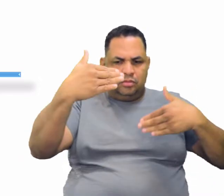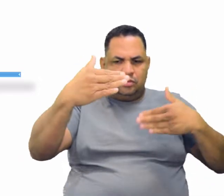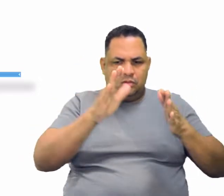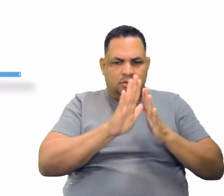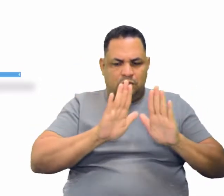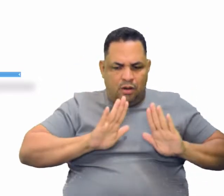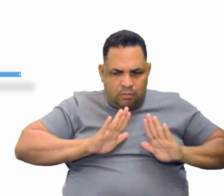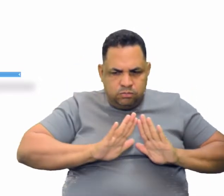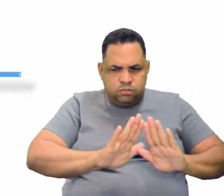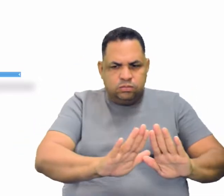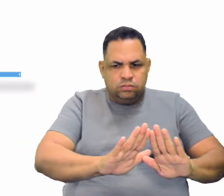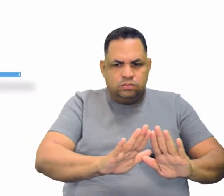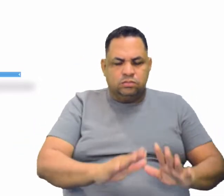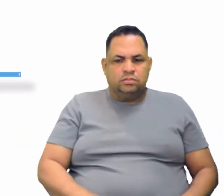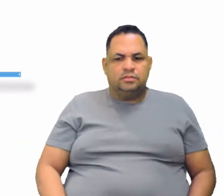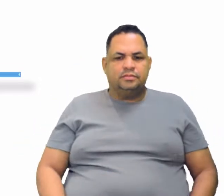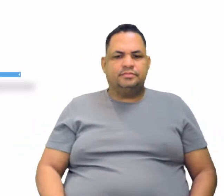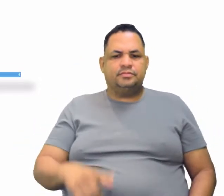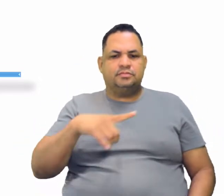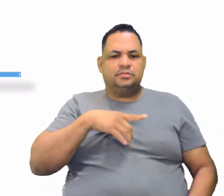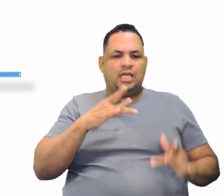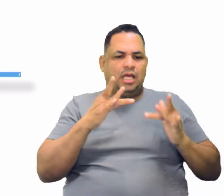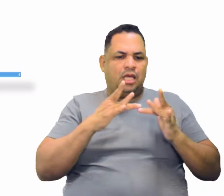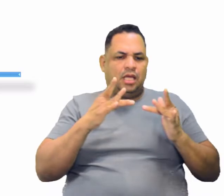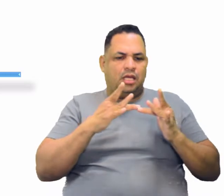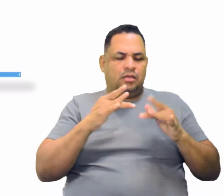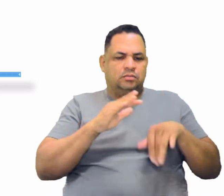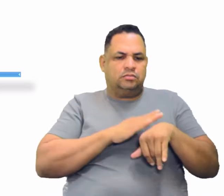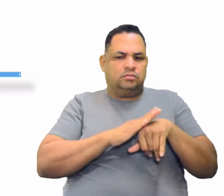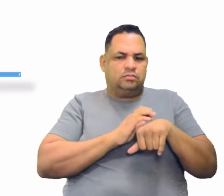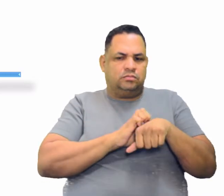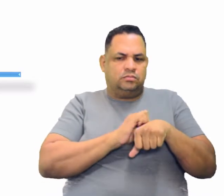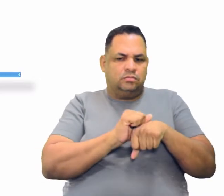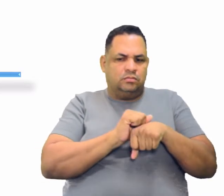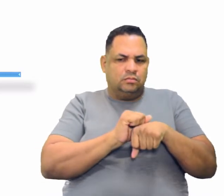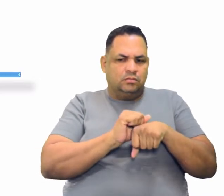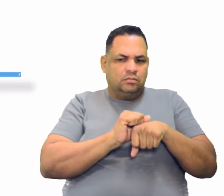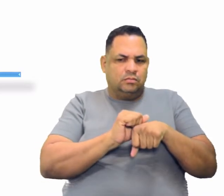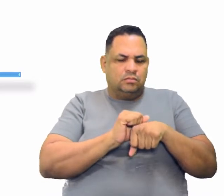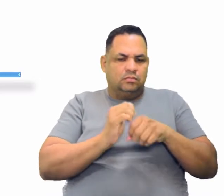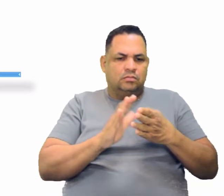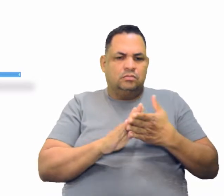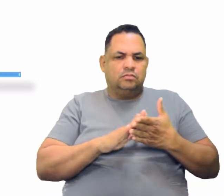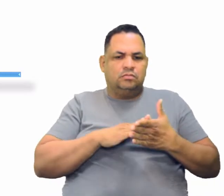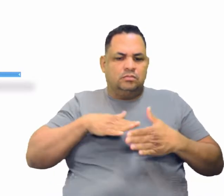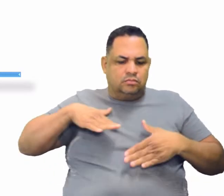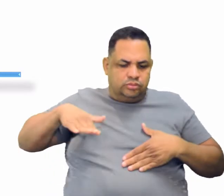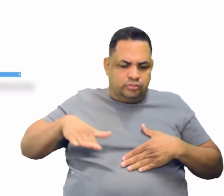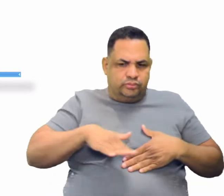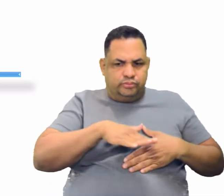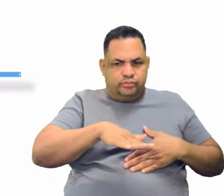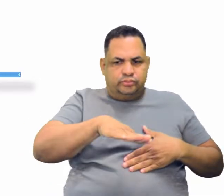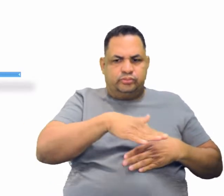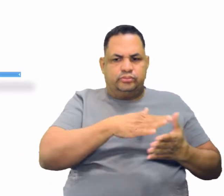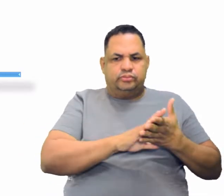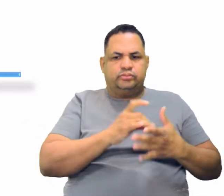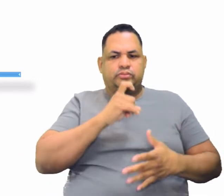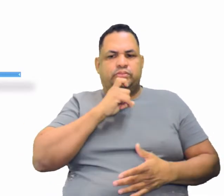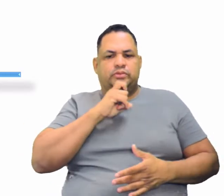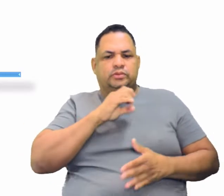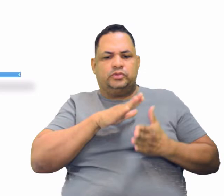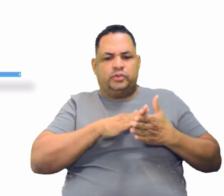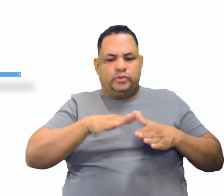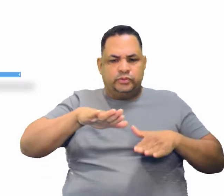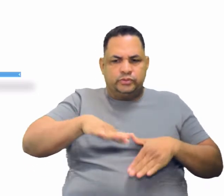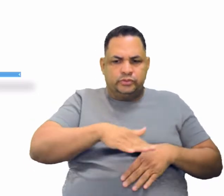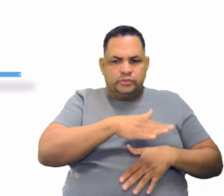ver que legal, né? Então, vou oferecer um atrito grande. Tá? Patinação no gelo, você coloca aquelas